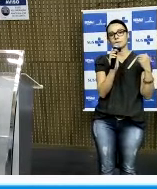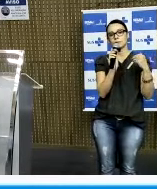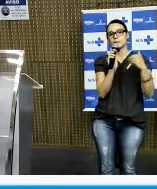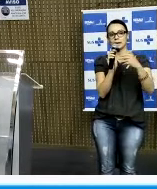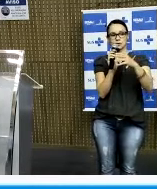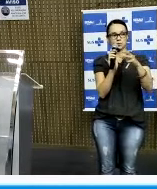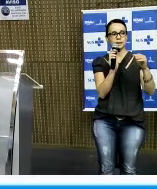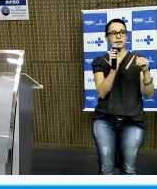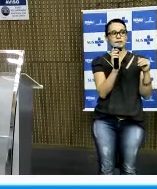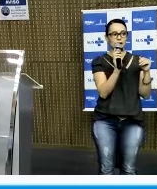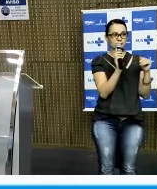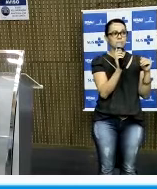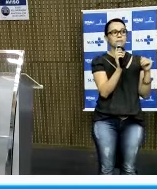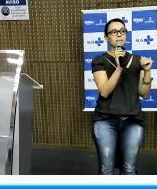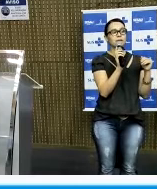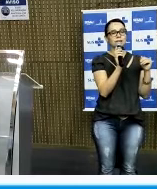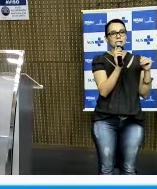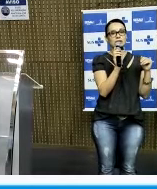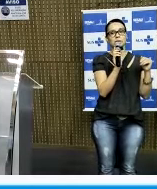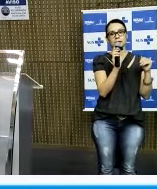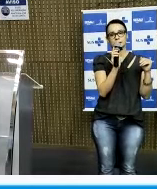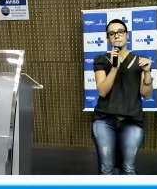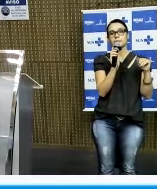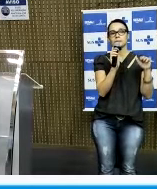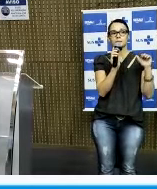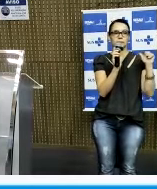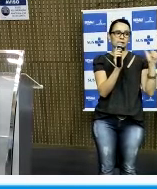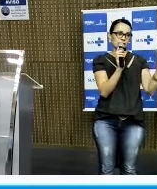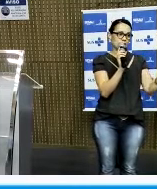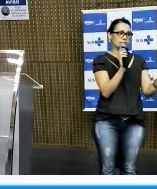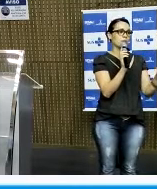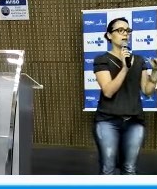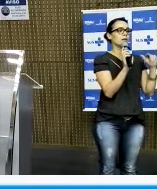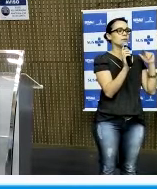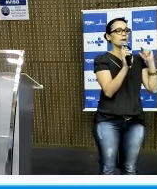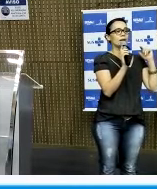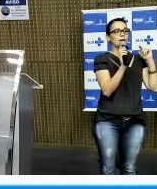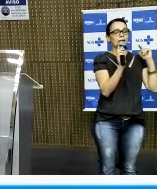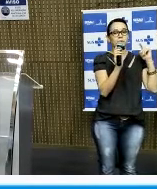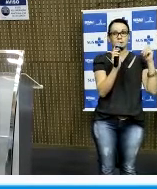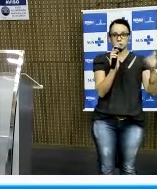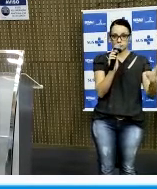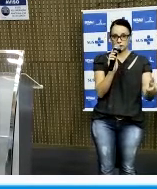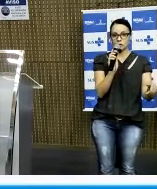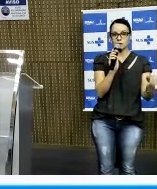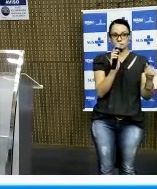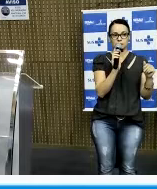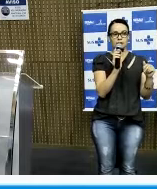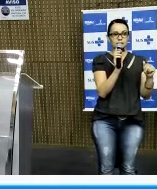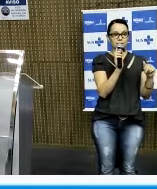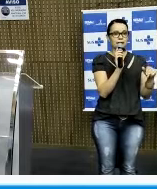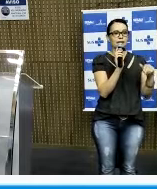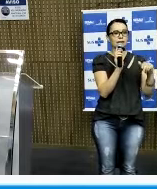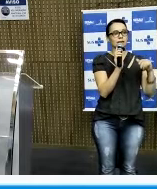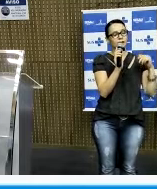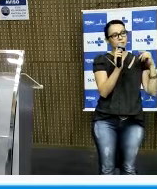ao complexo penitenciário da região ali, penitenciário estadual, o Centro Penal Agroindustrial